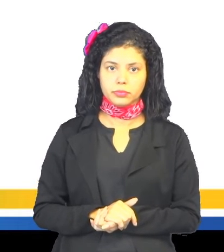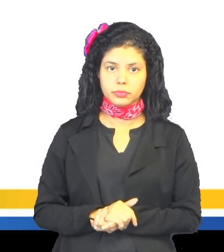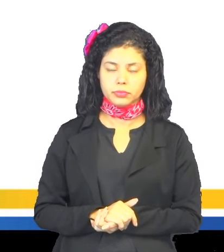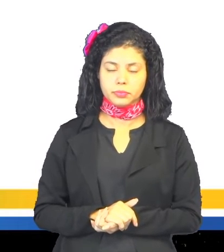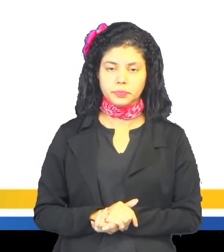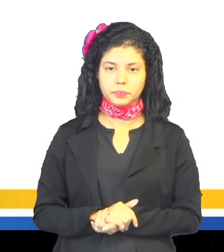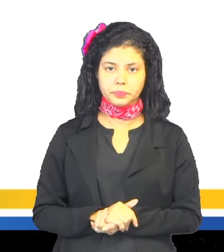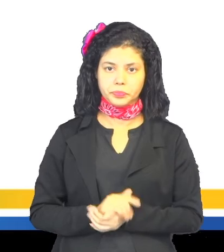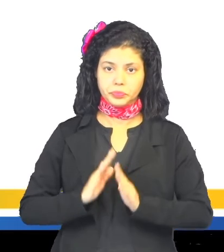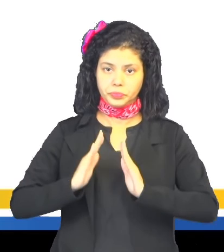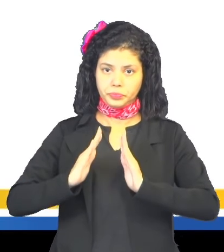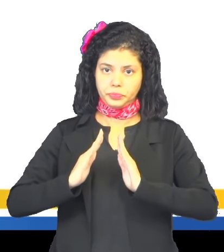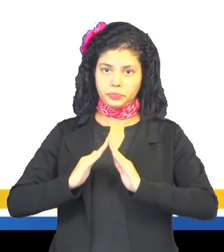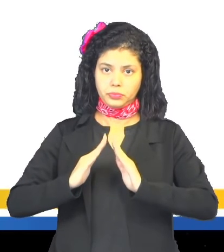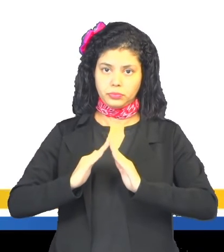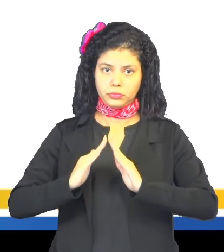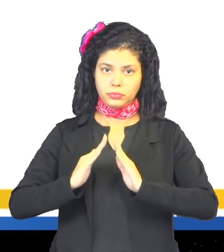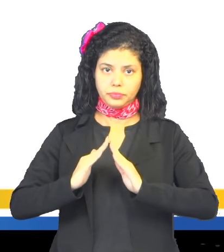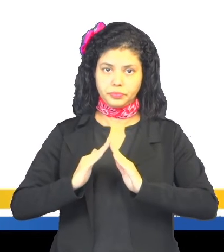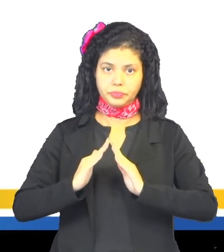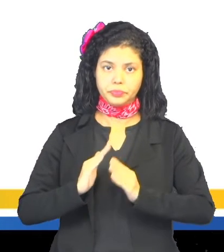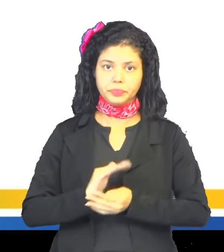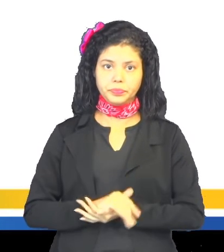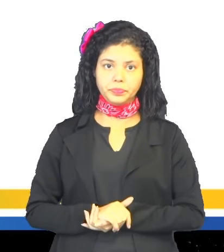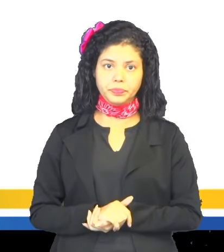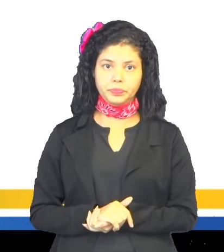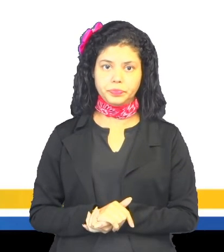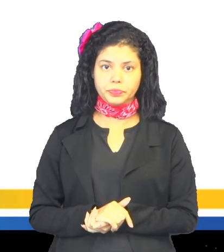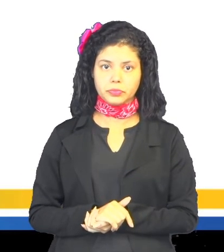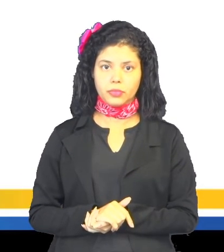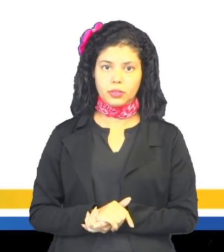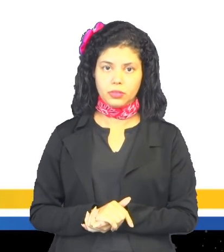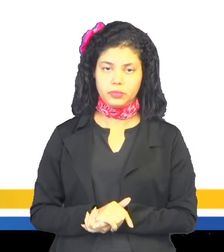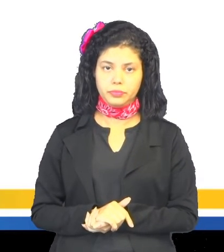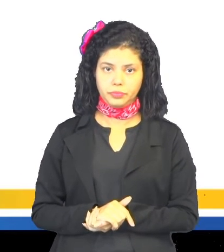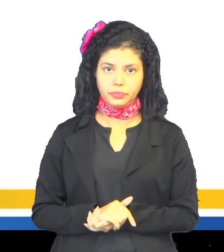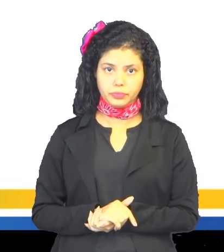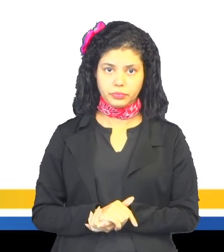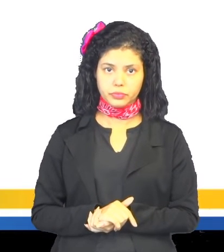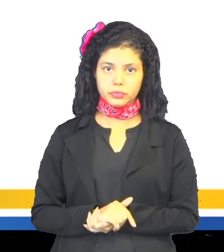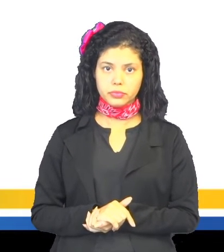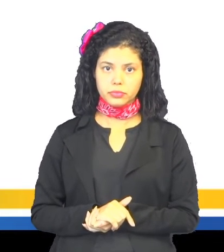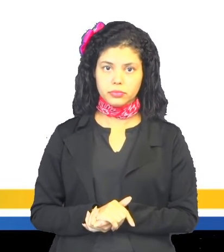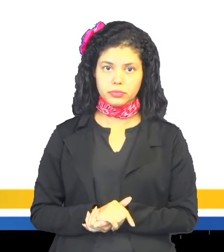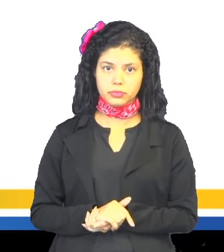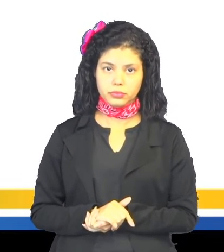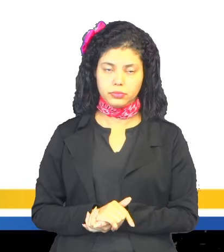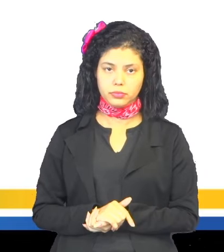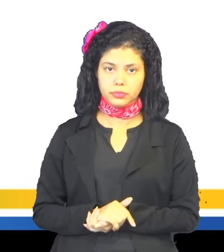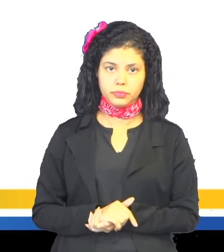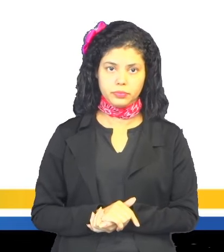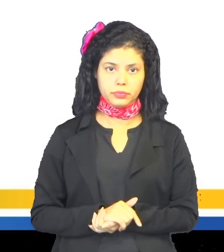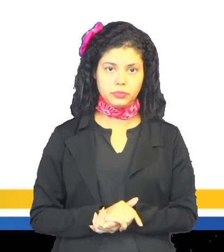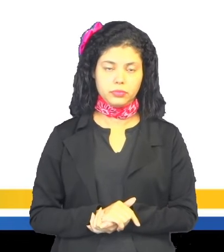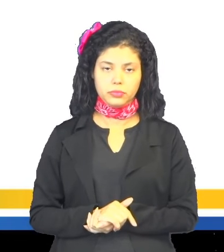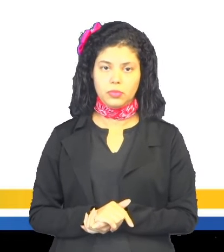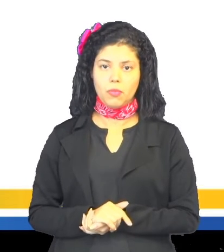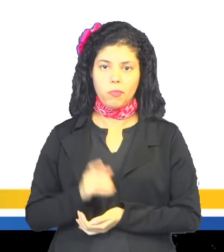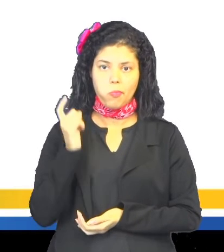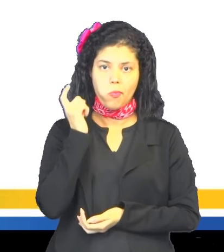bebê nós temos ali na Caça só sendo a casa é será e esse a